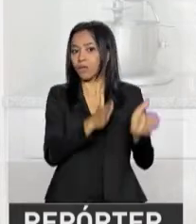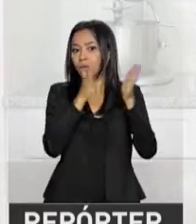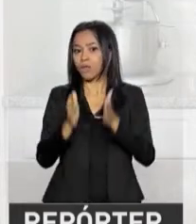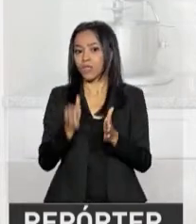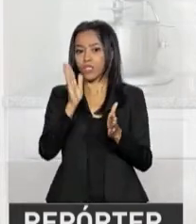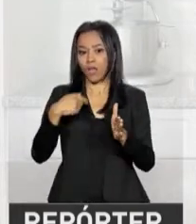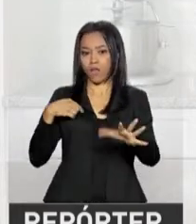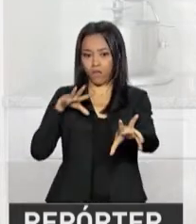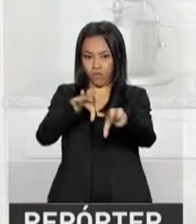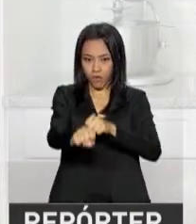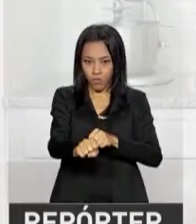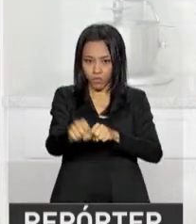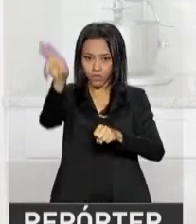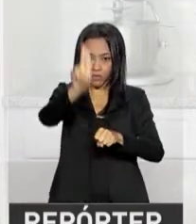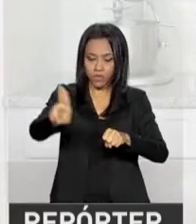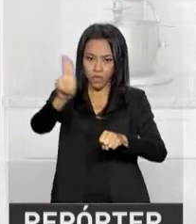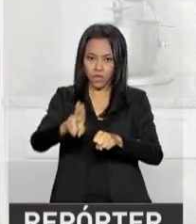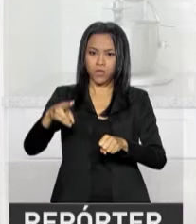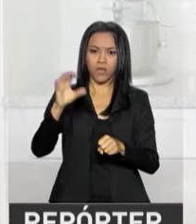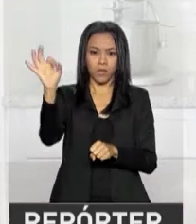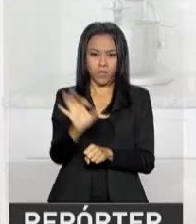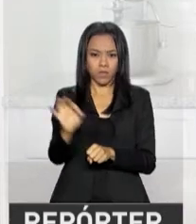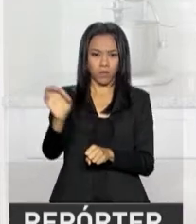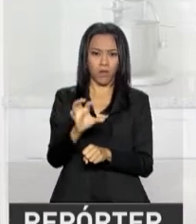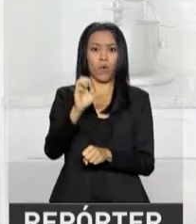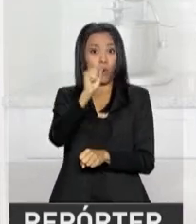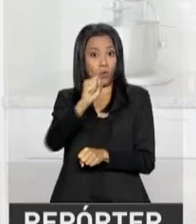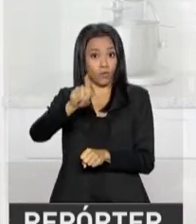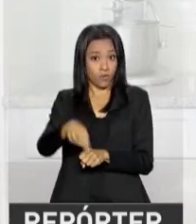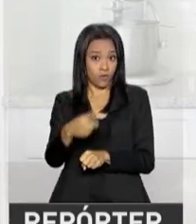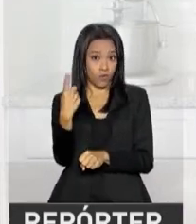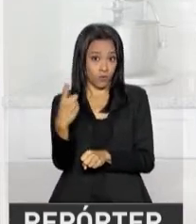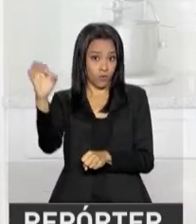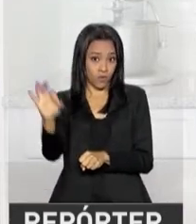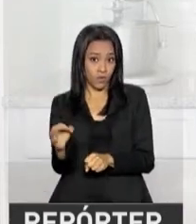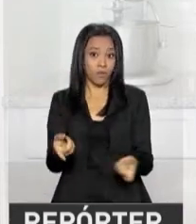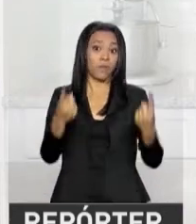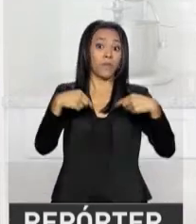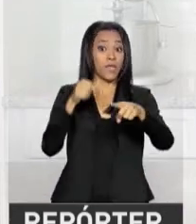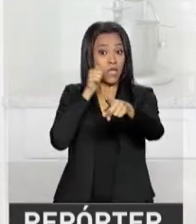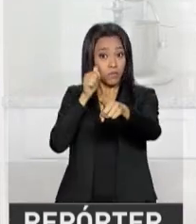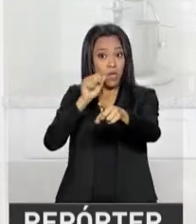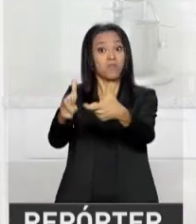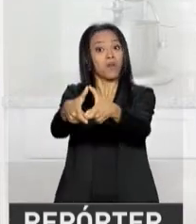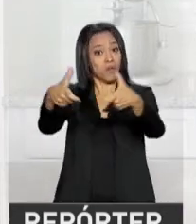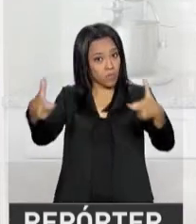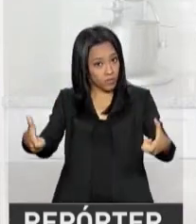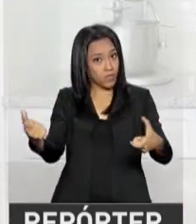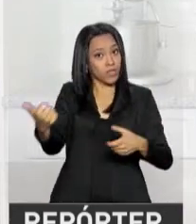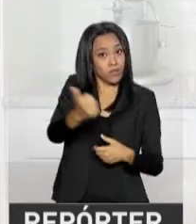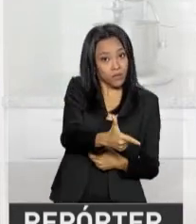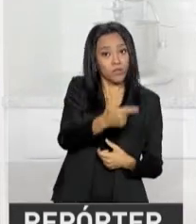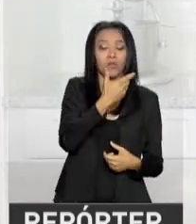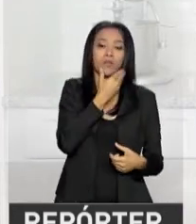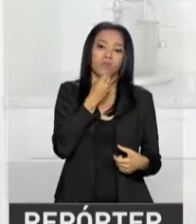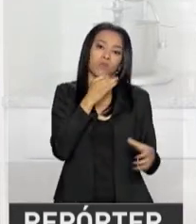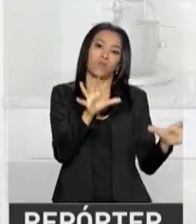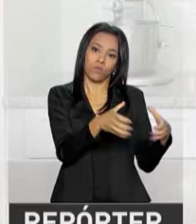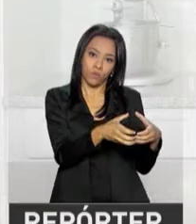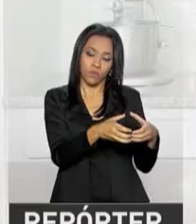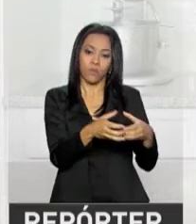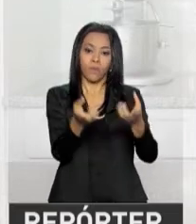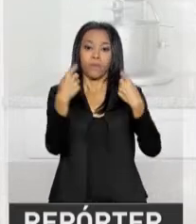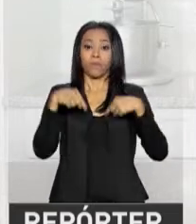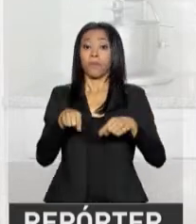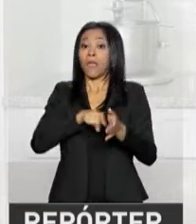o percentual foi de 8,1 por cento e as mulheres desempenharam mais esta função do que os homens a pesquisa